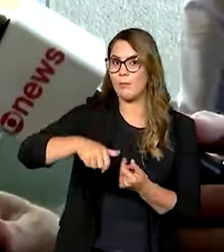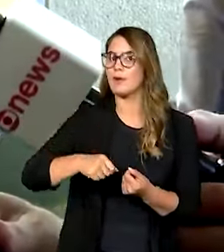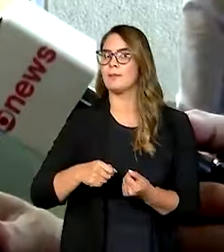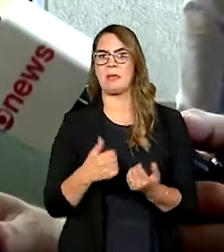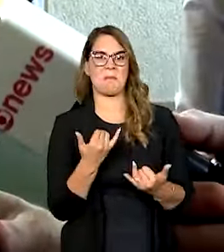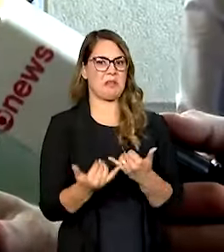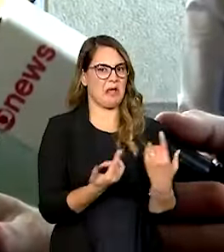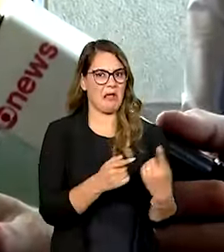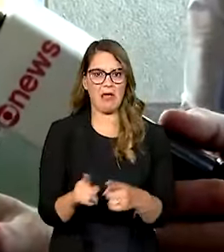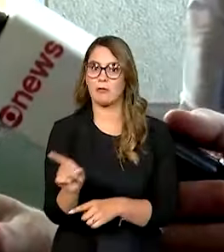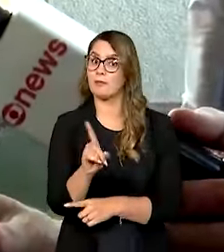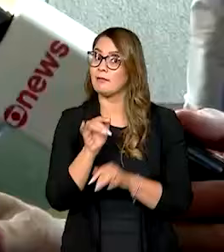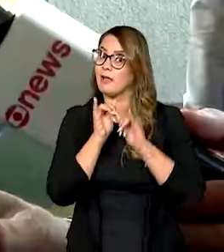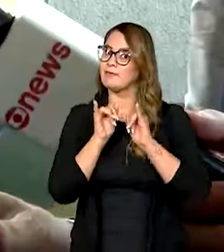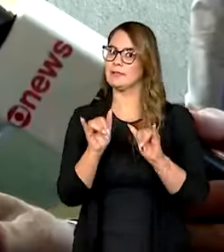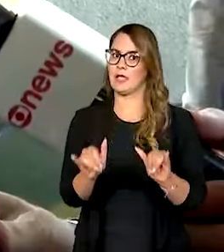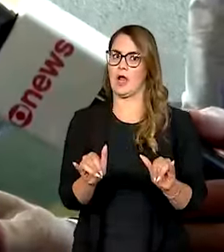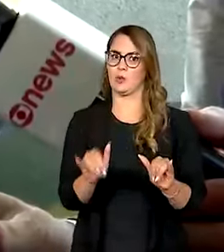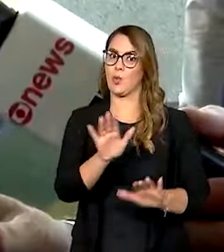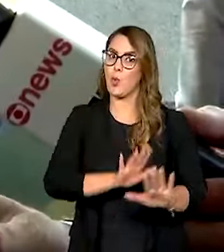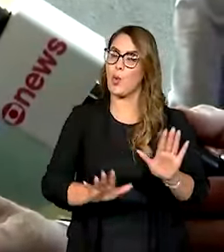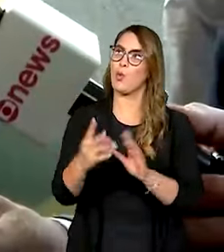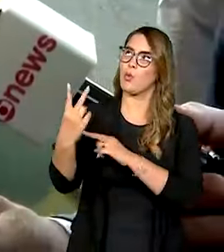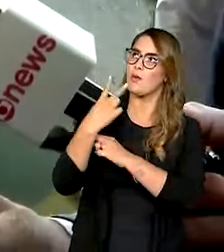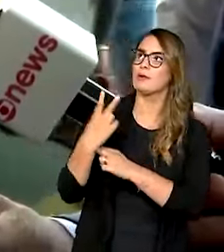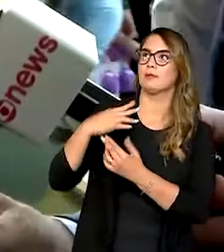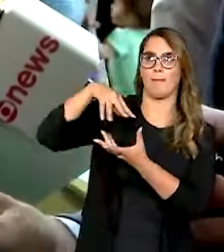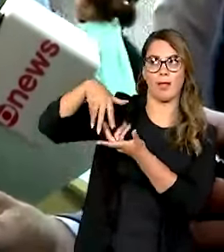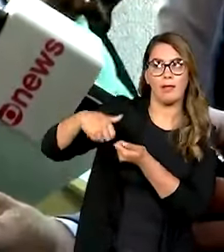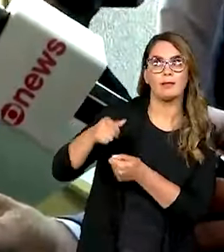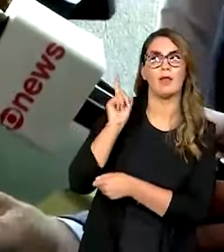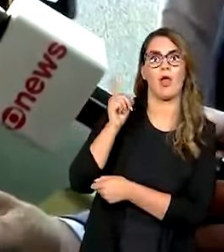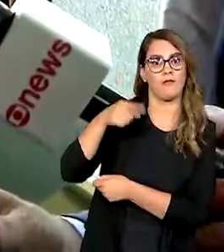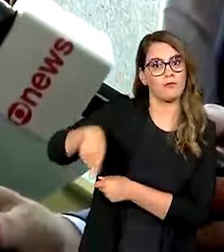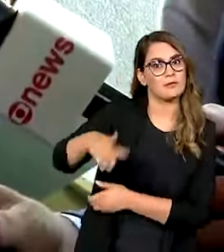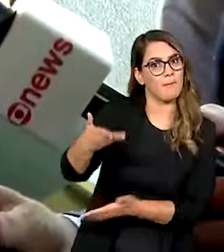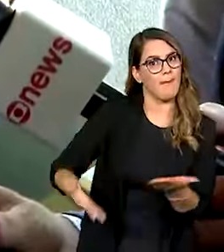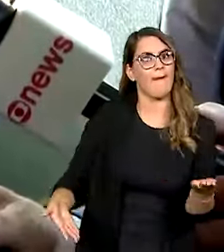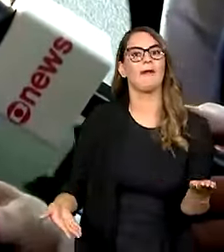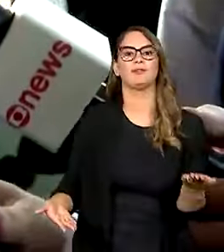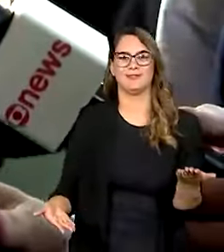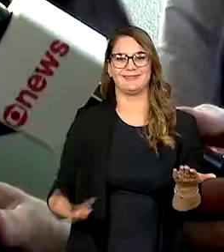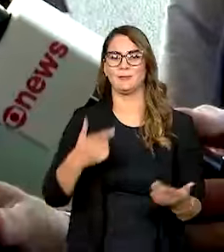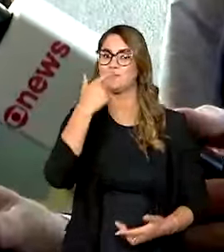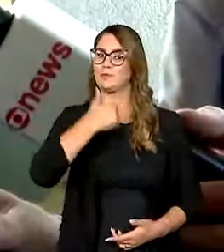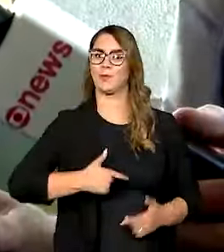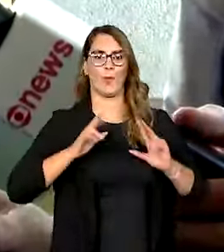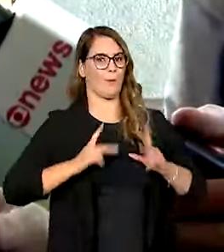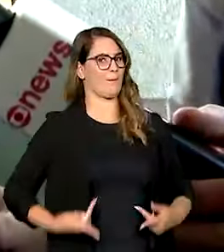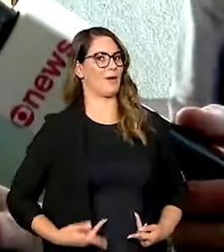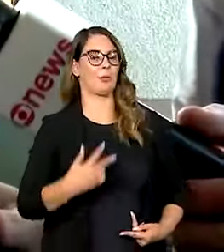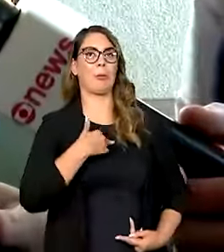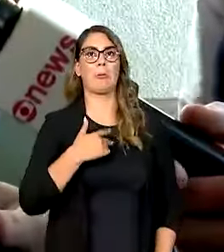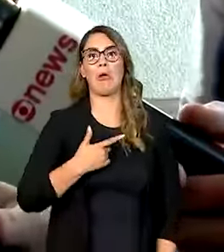brincando o planeta está avisando cuidem de mim porque senão é vocês que vão perder e o ser humano não pode continuar